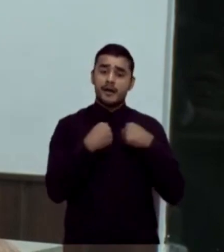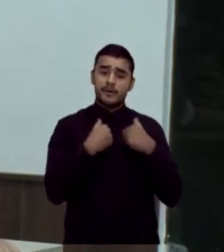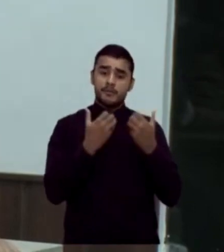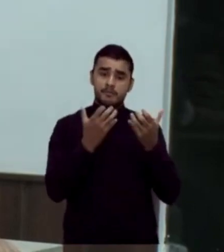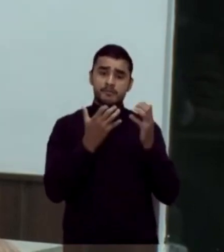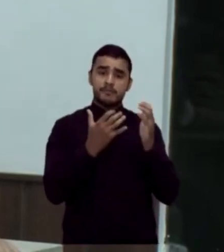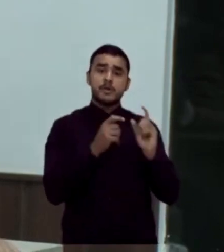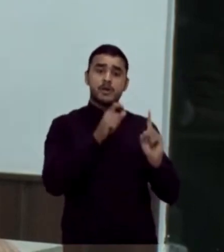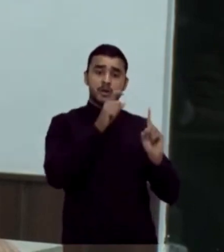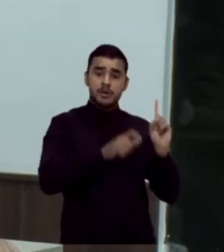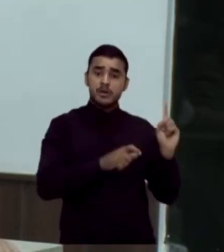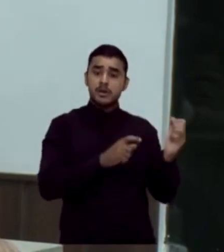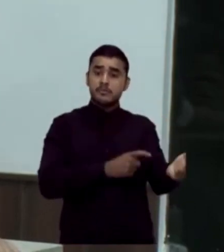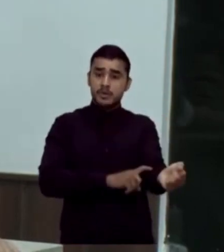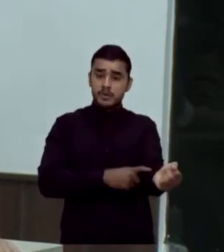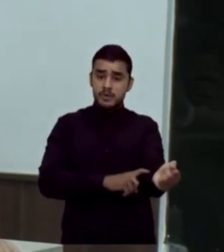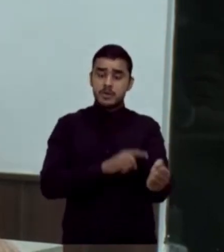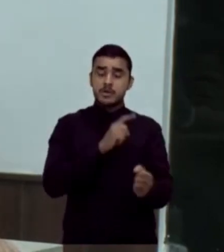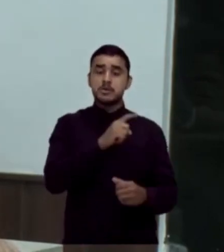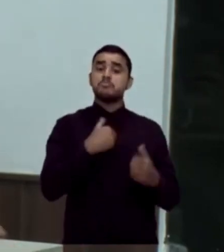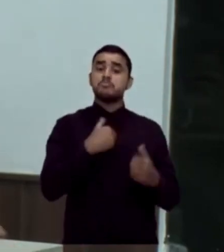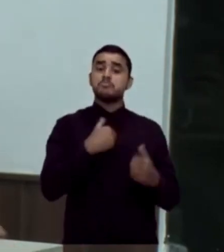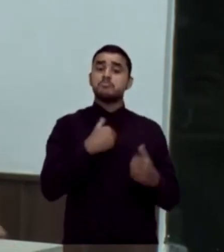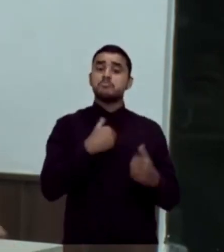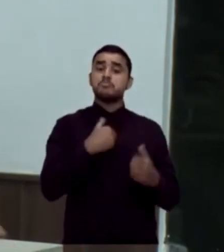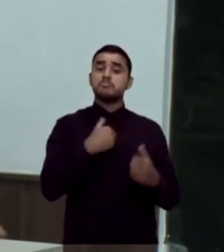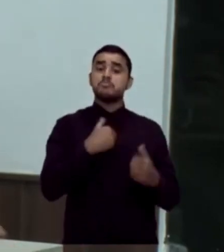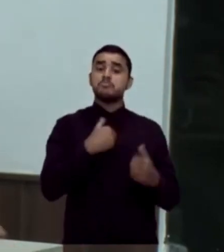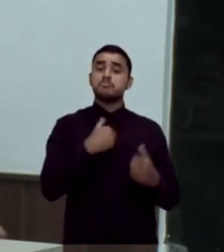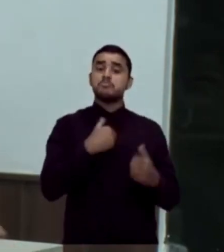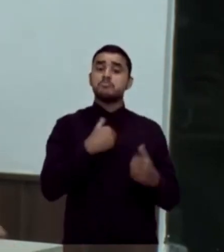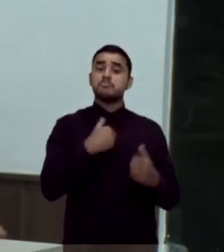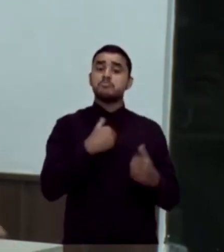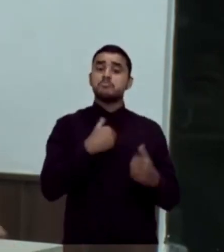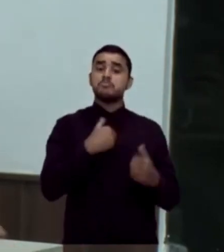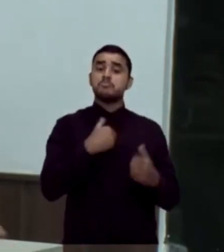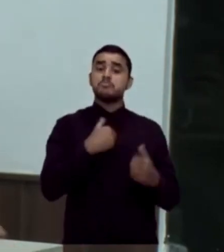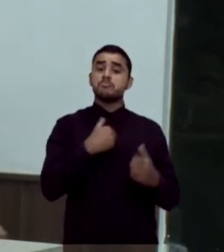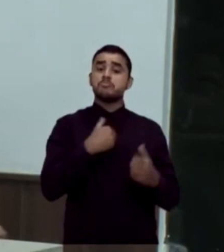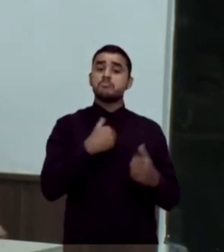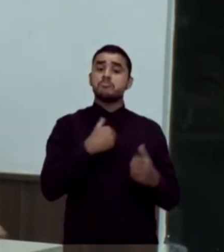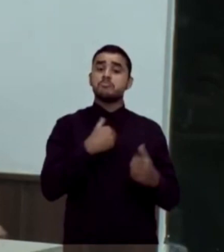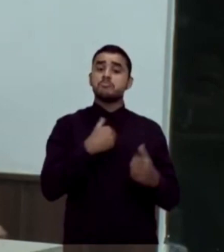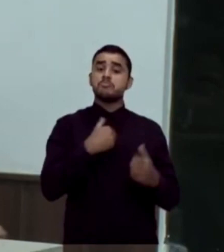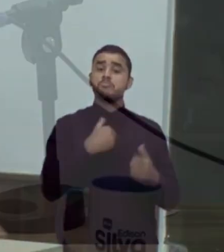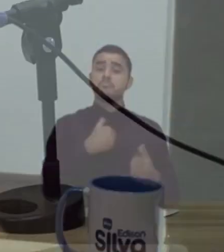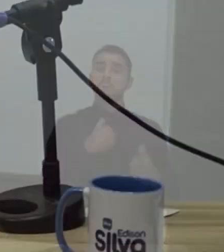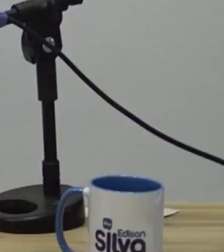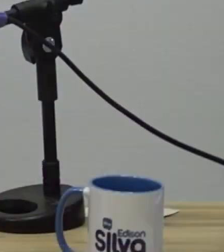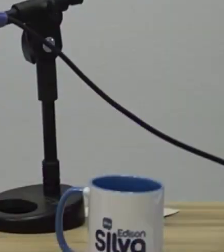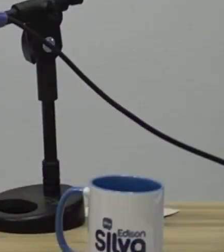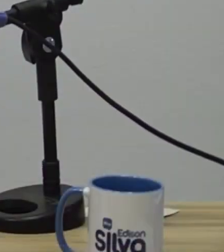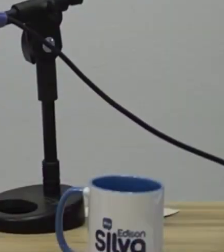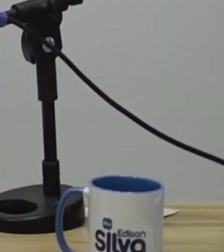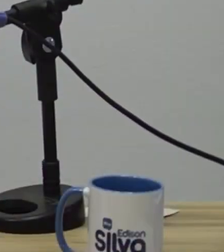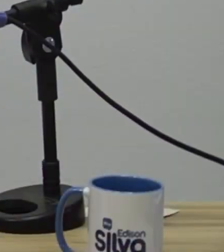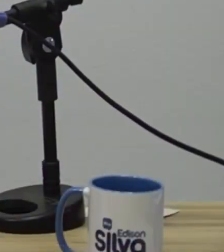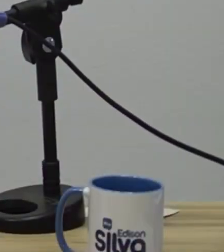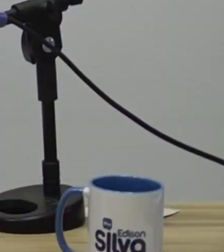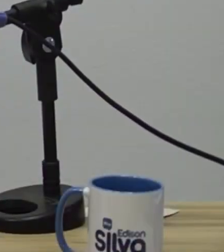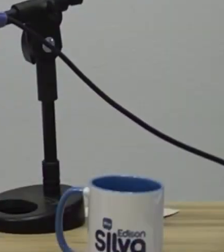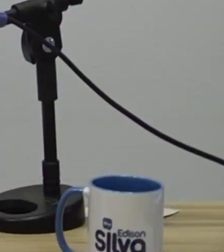que está escolhendo para o início do seu governo. Bom, também tratou do assunto